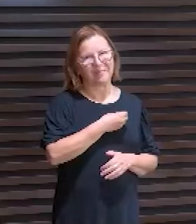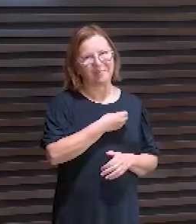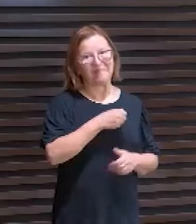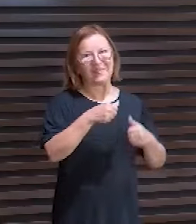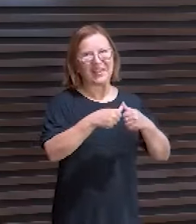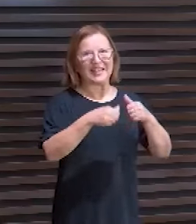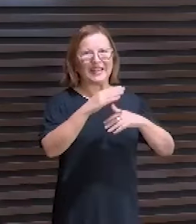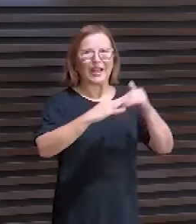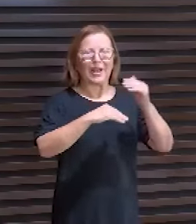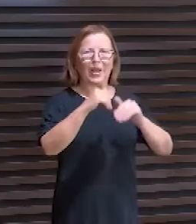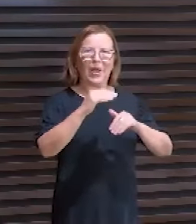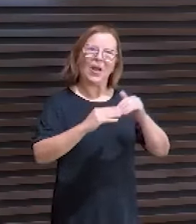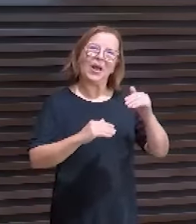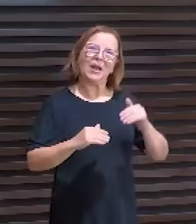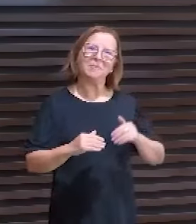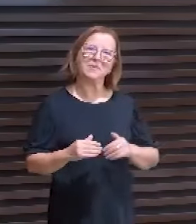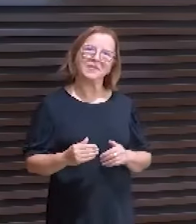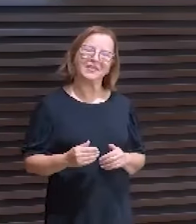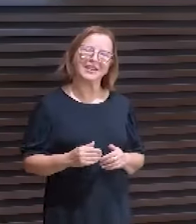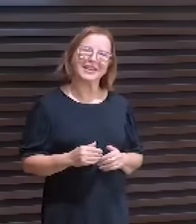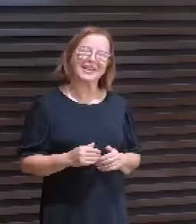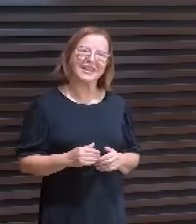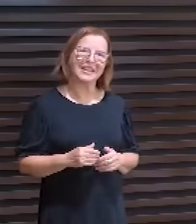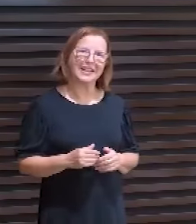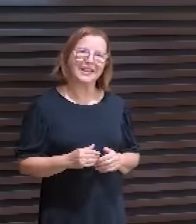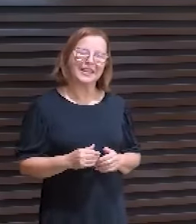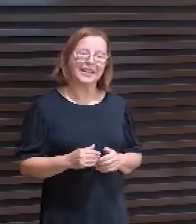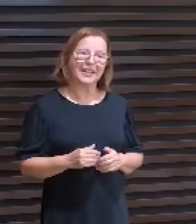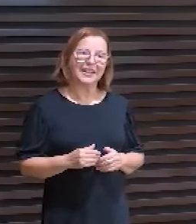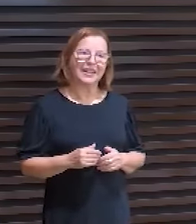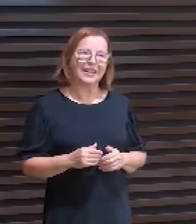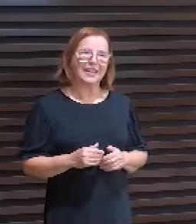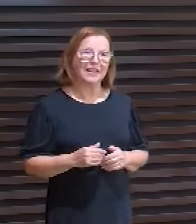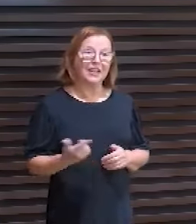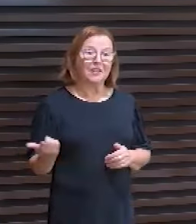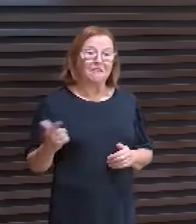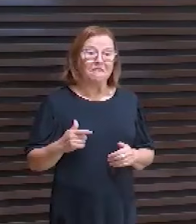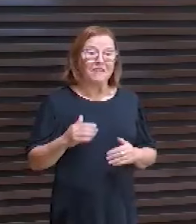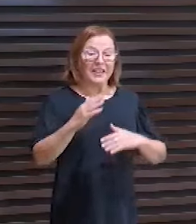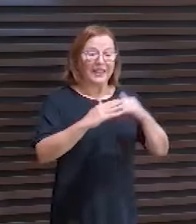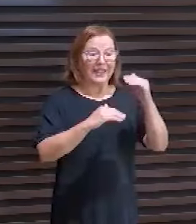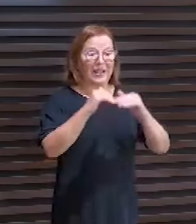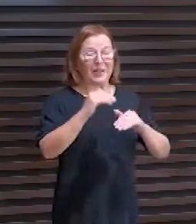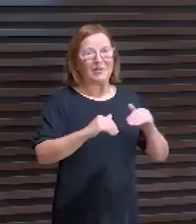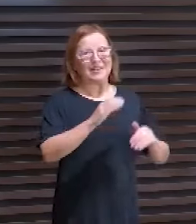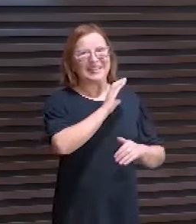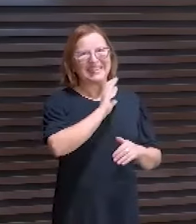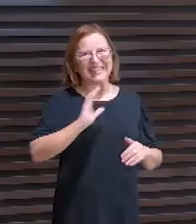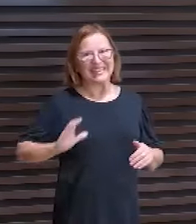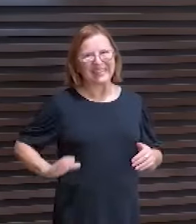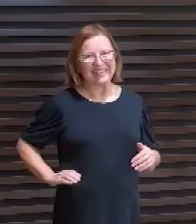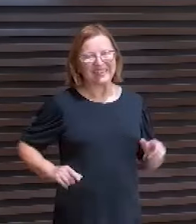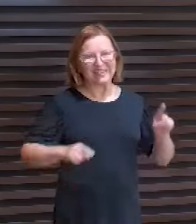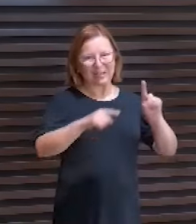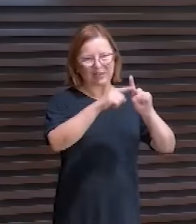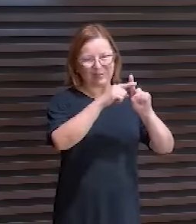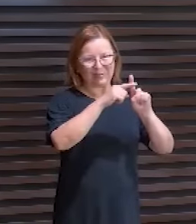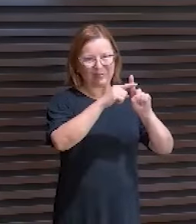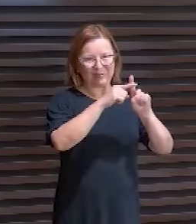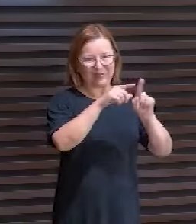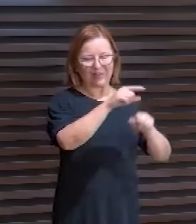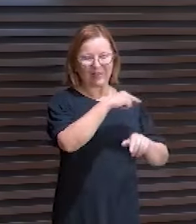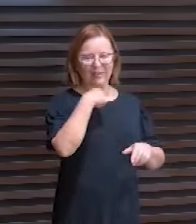é patrocinada pela obra de Cristo na cruz que ao morrer nos levou a morrer juntamente com